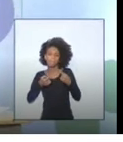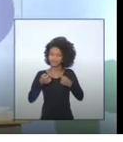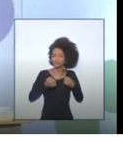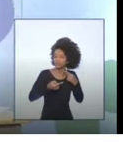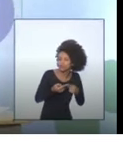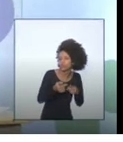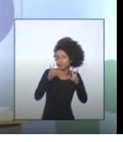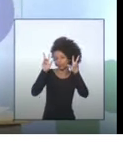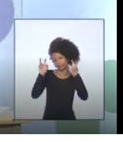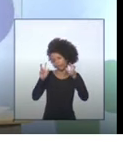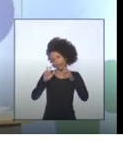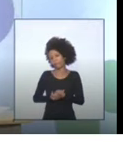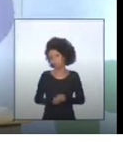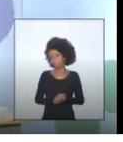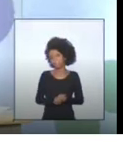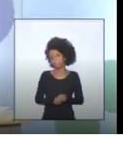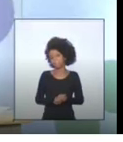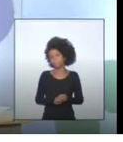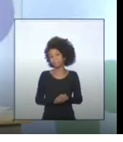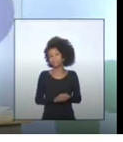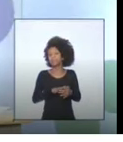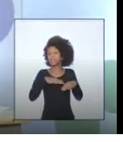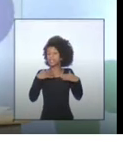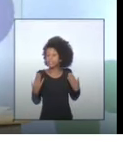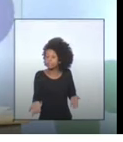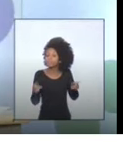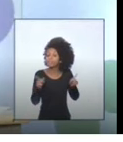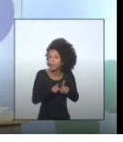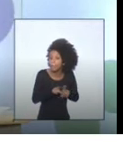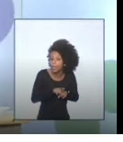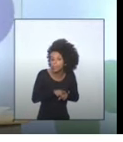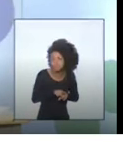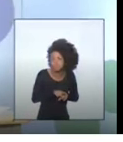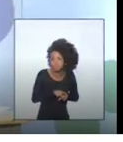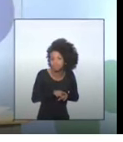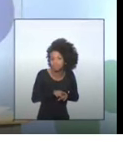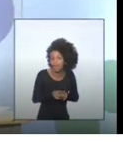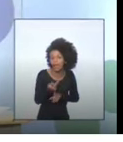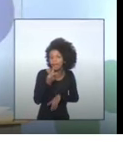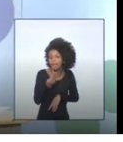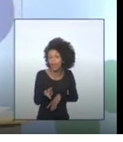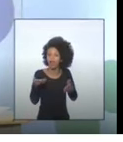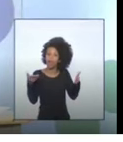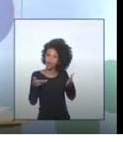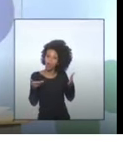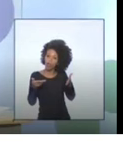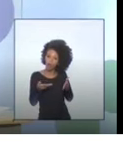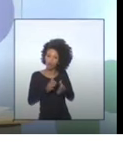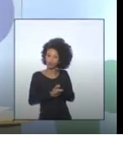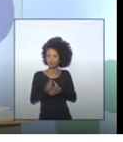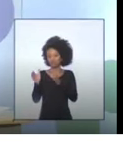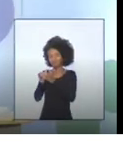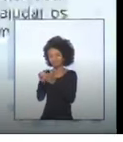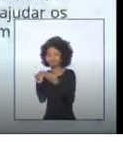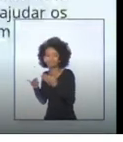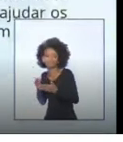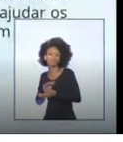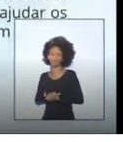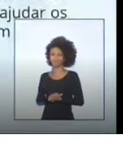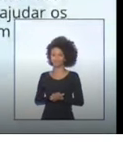ações. E, por falar nisso, nós vamos falar, então, agora do nosso chat,